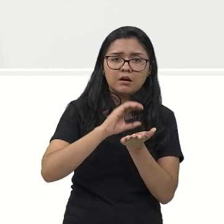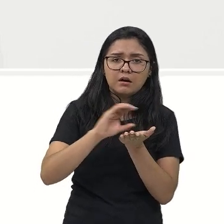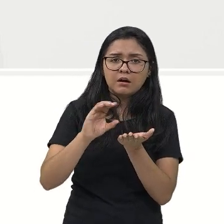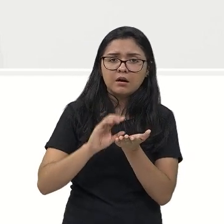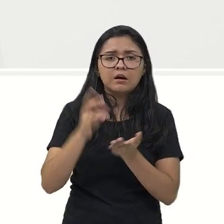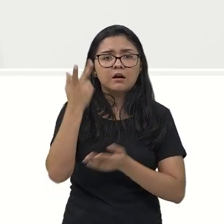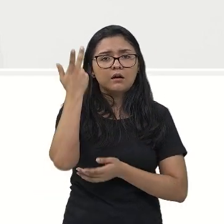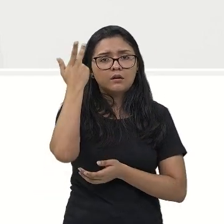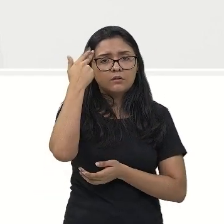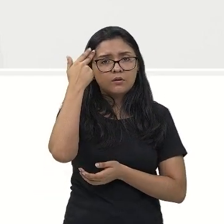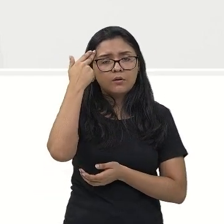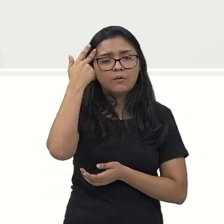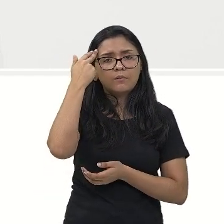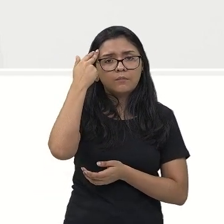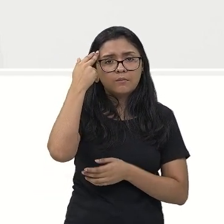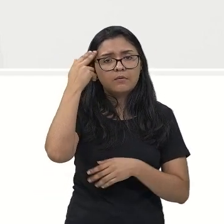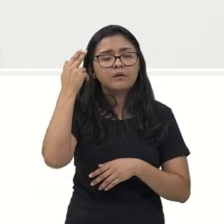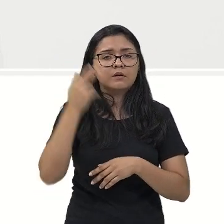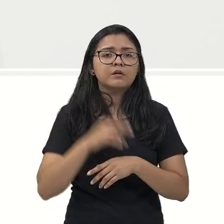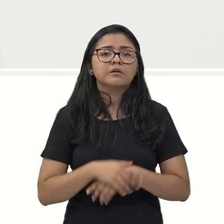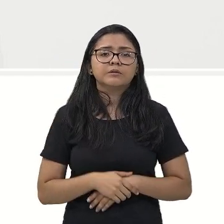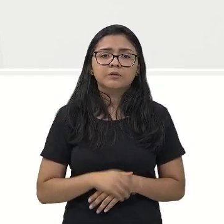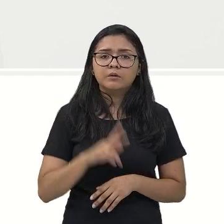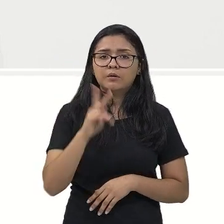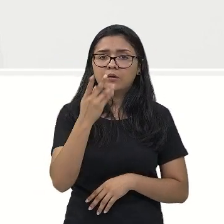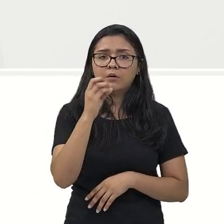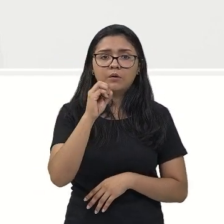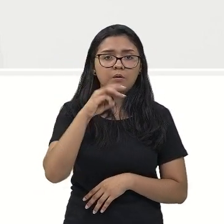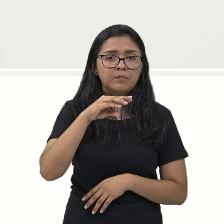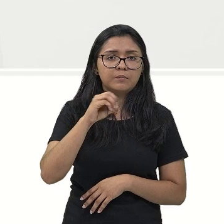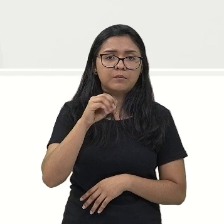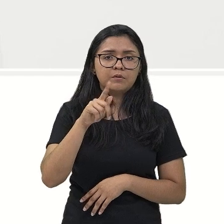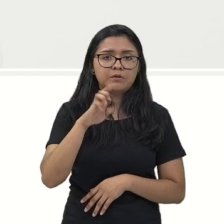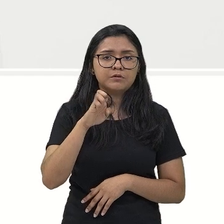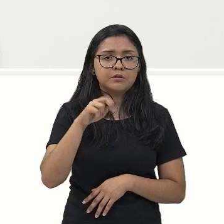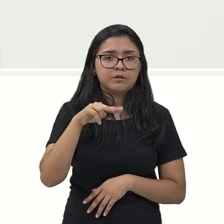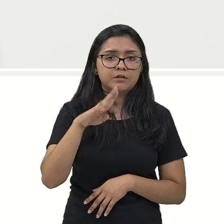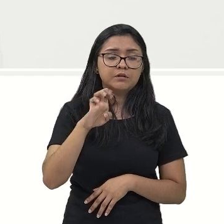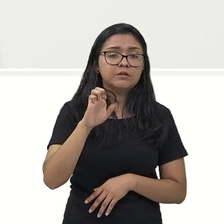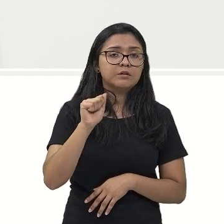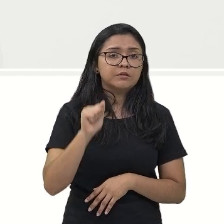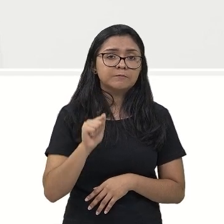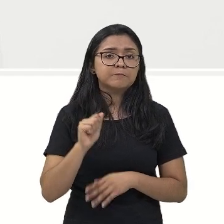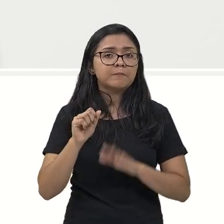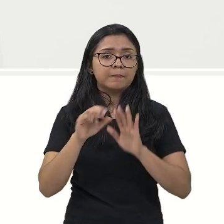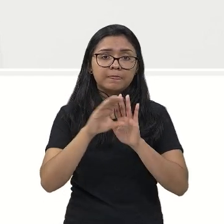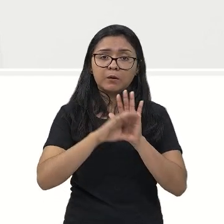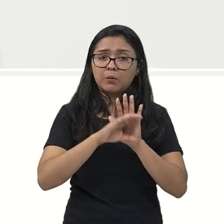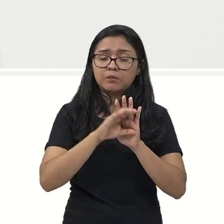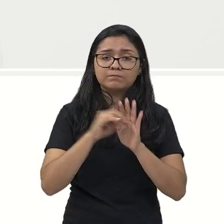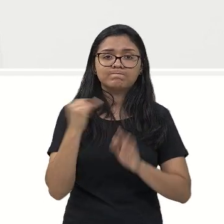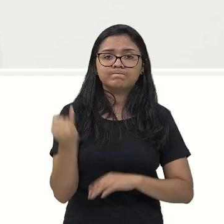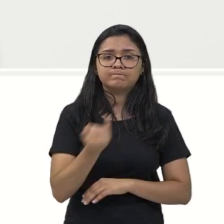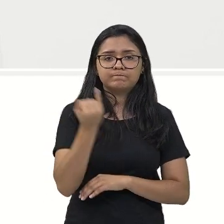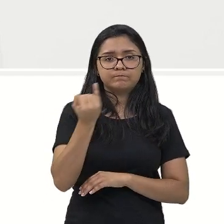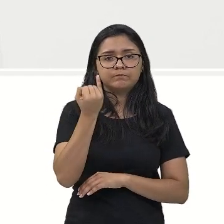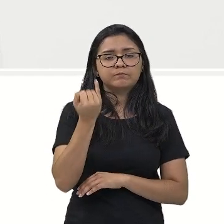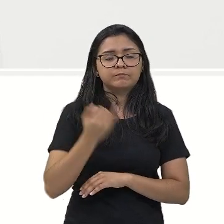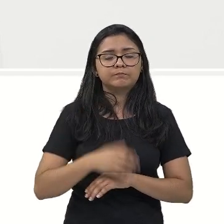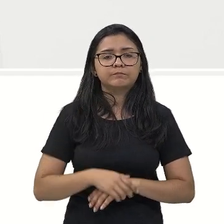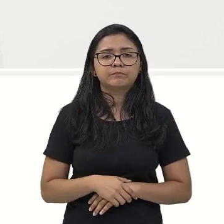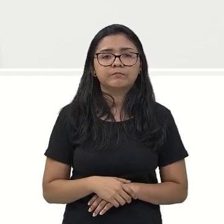normal, ramificada, homogênea ou heterogênea. O conceito é super importante, tá?